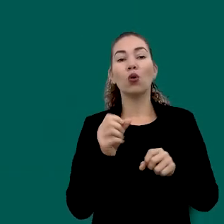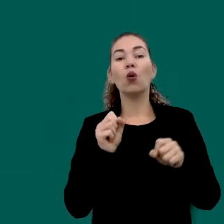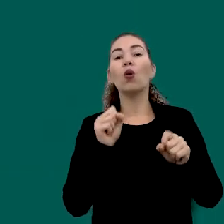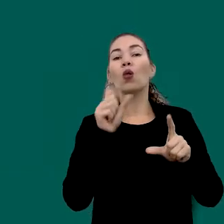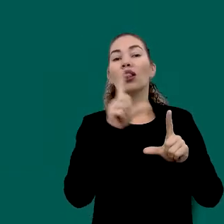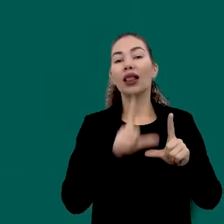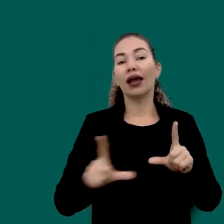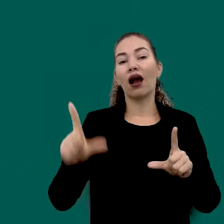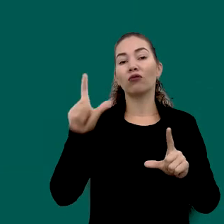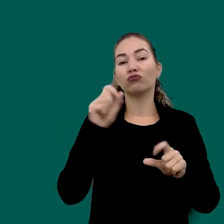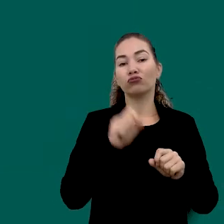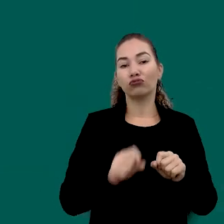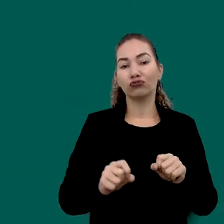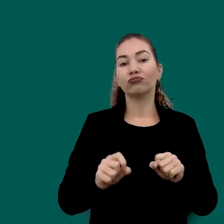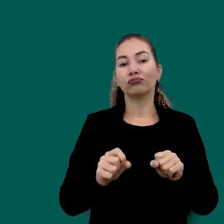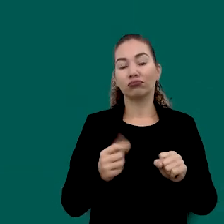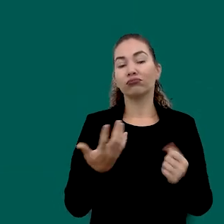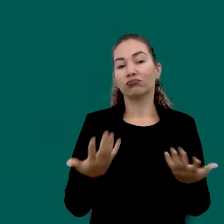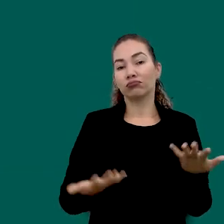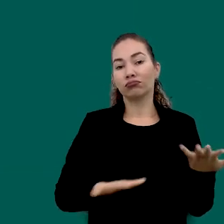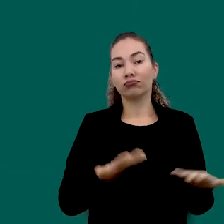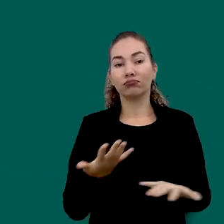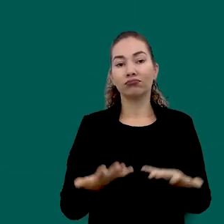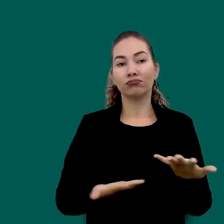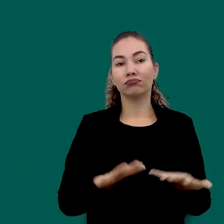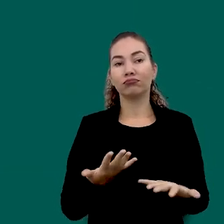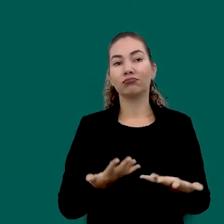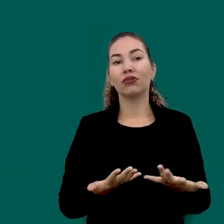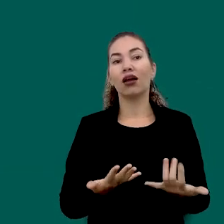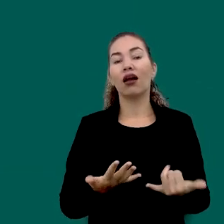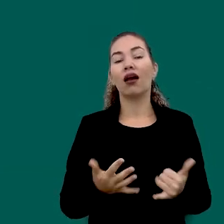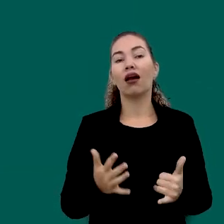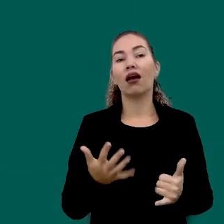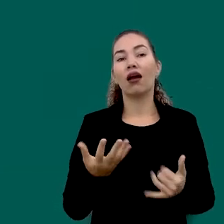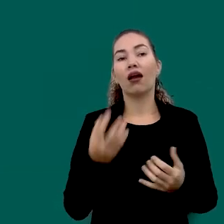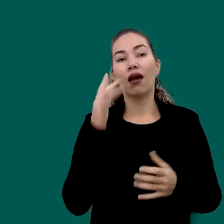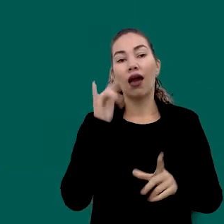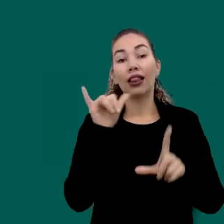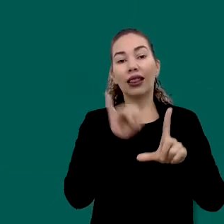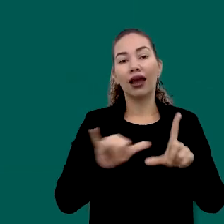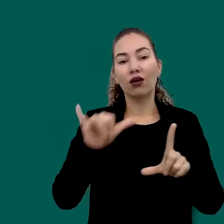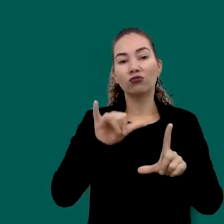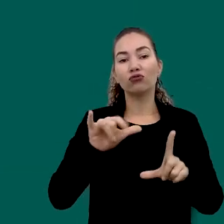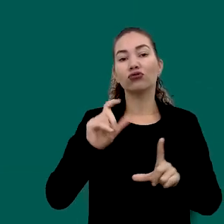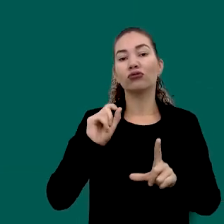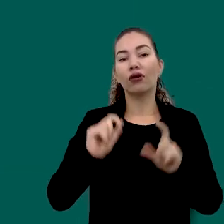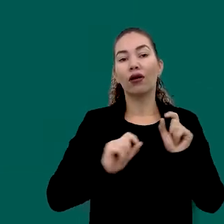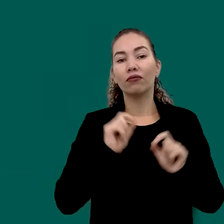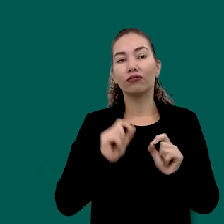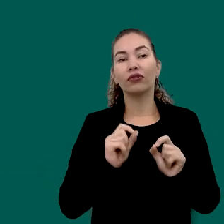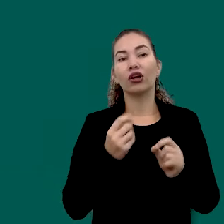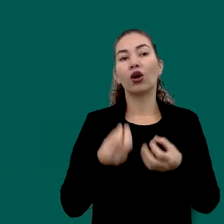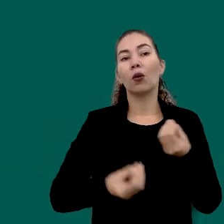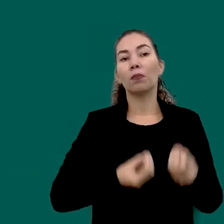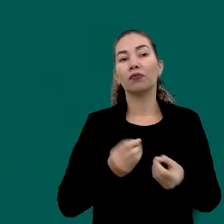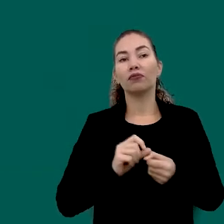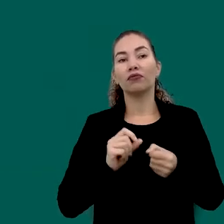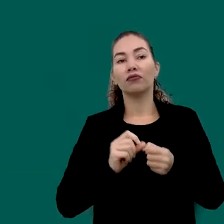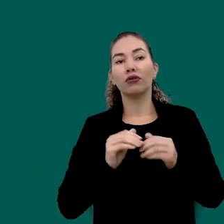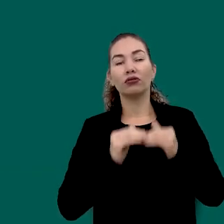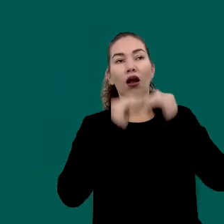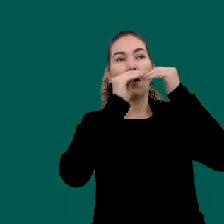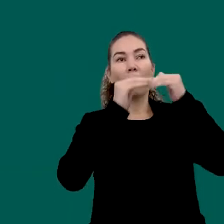do e-commerce. No supermercado, a gente fala sobre layoutização. Corredorzinho certinho, no padrão, a altura